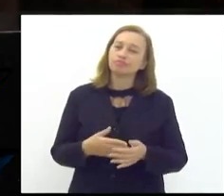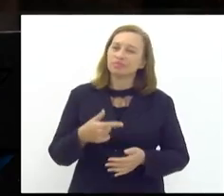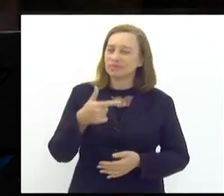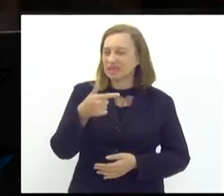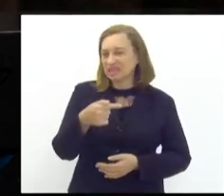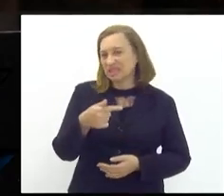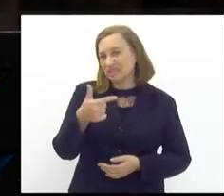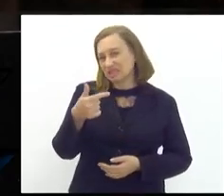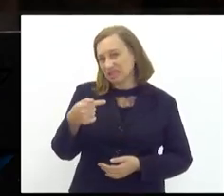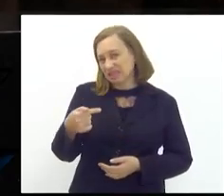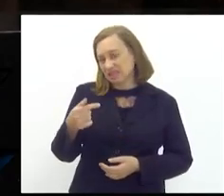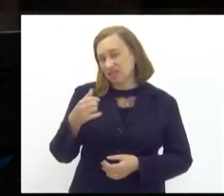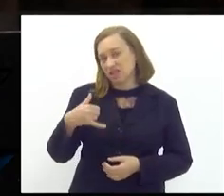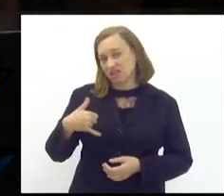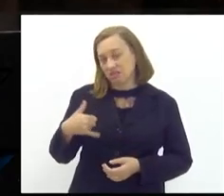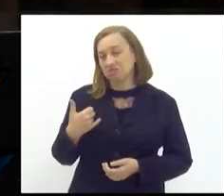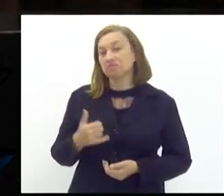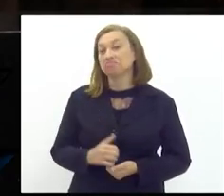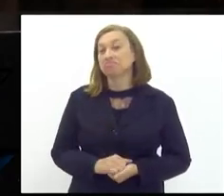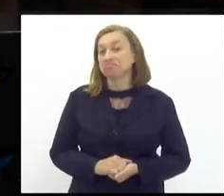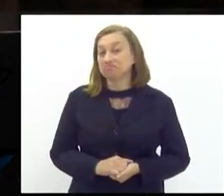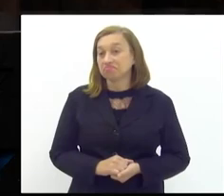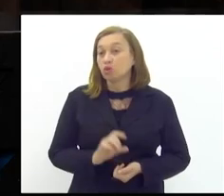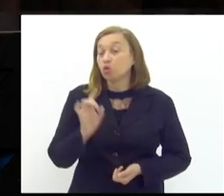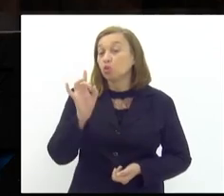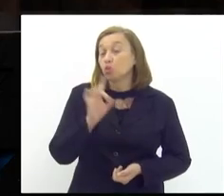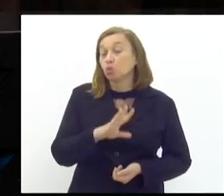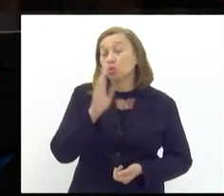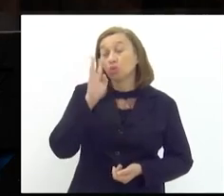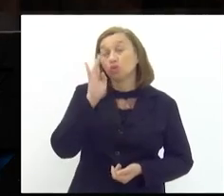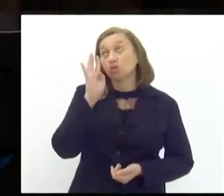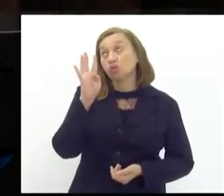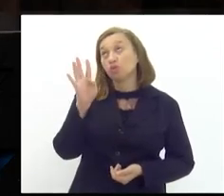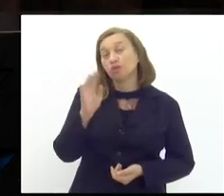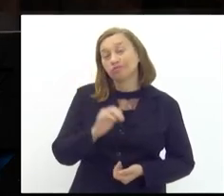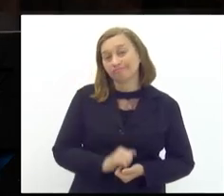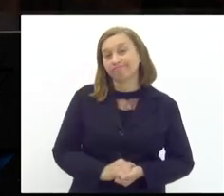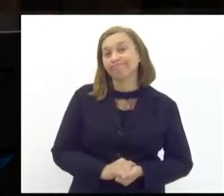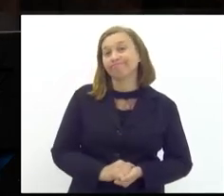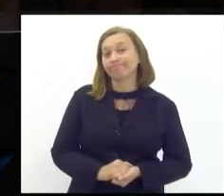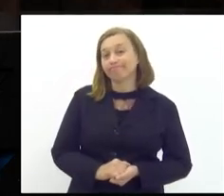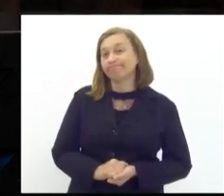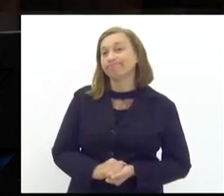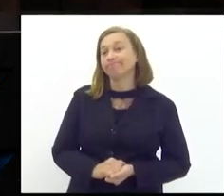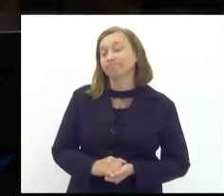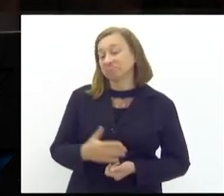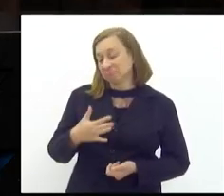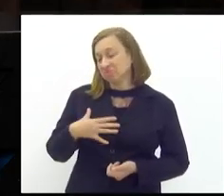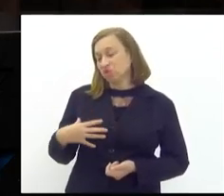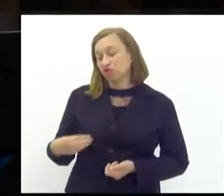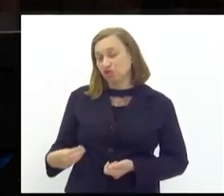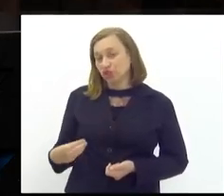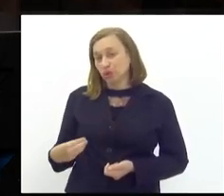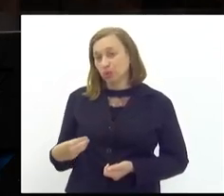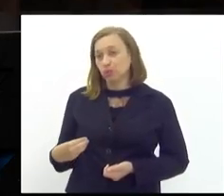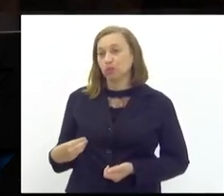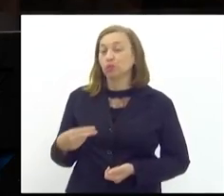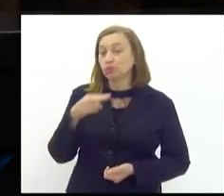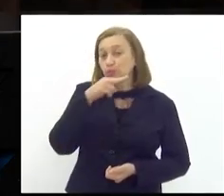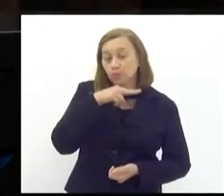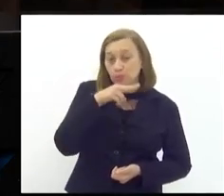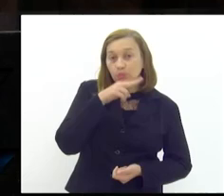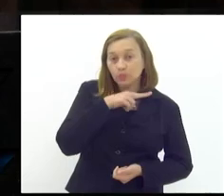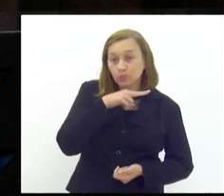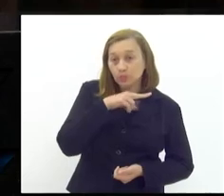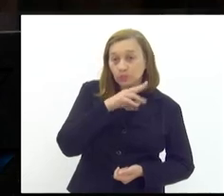77 anos o único sonho que eu tenho para os meus filhos os